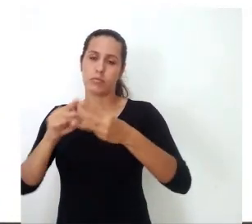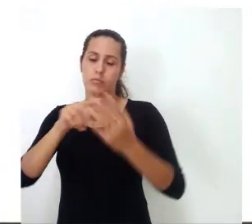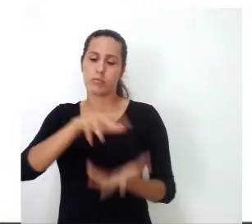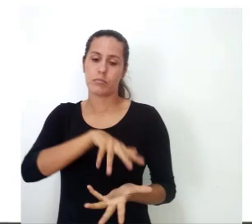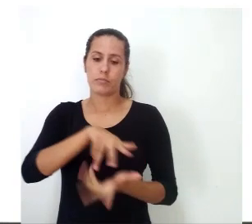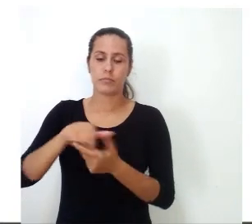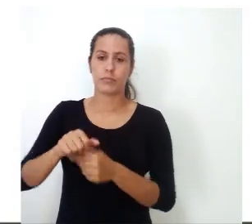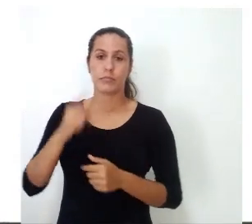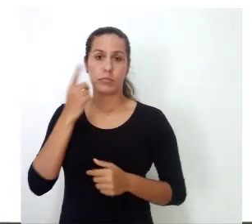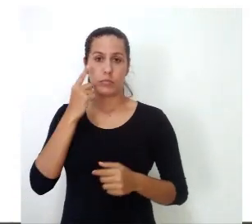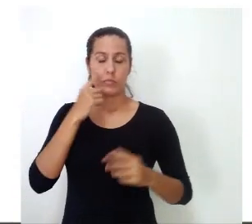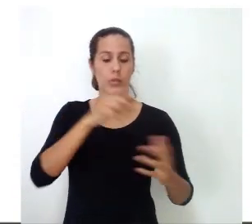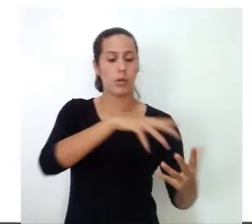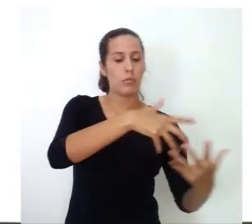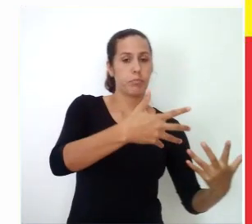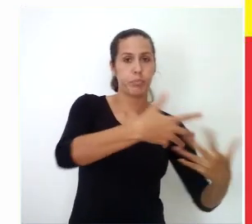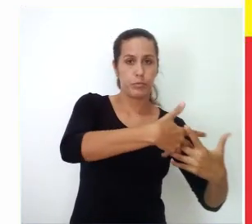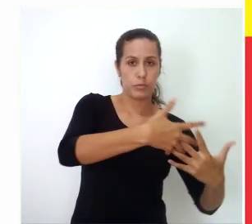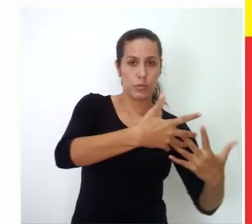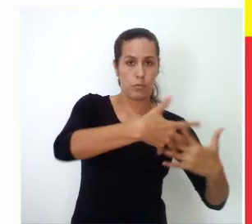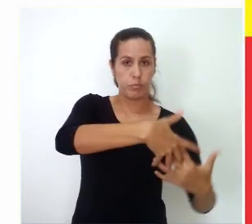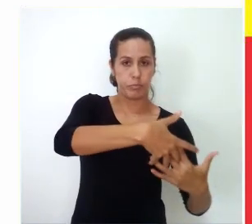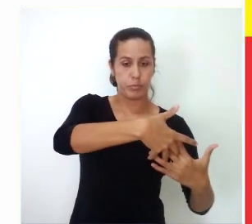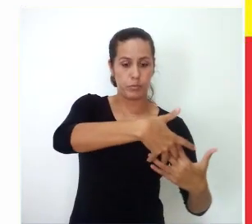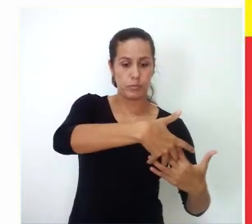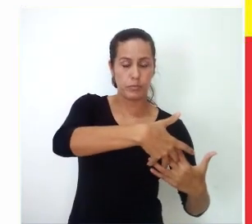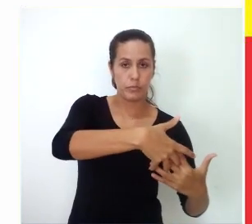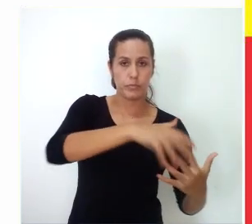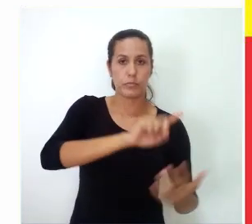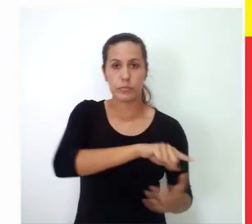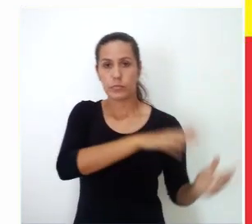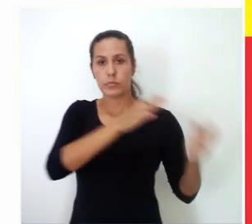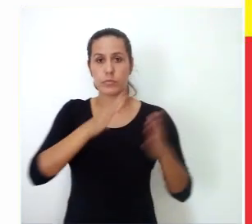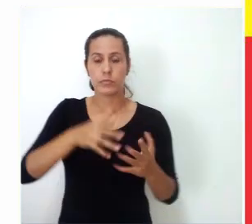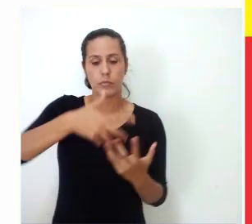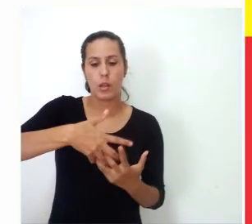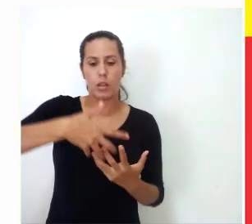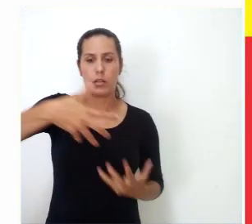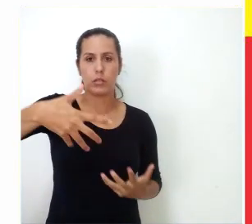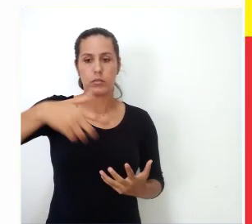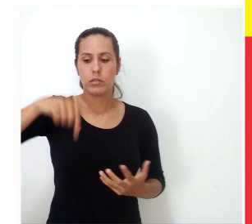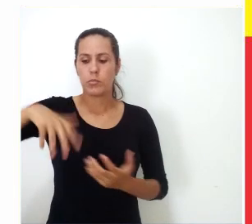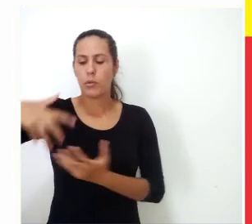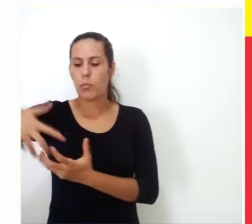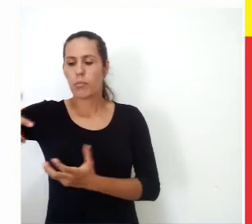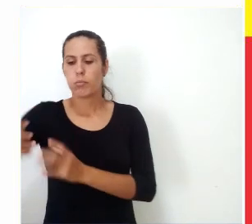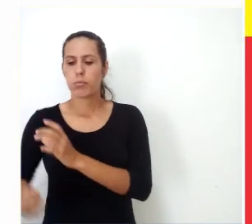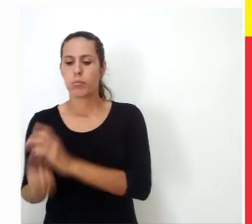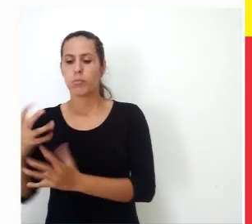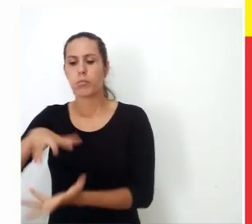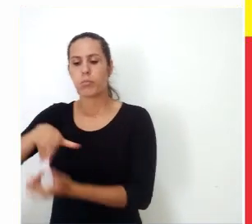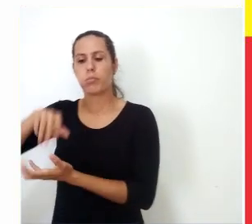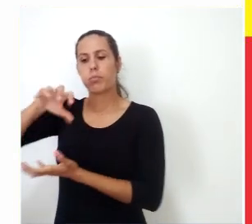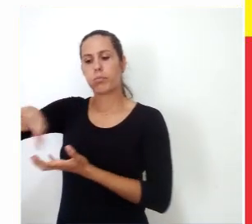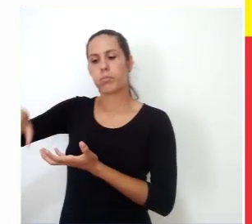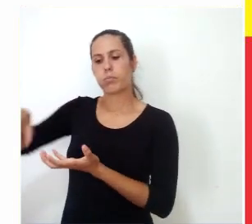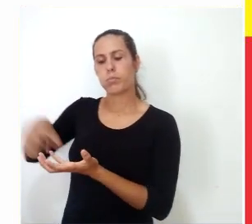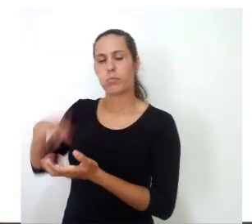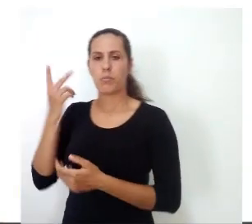Olha só. Primeiro, Pangeia. Segundo, Laurásia e Goldiana. Olha a imagem. E o mundo